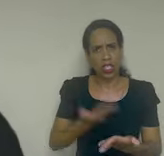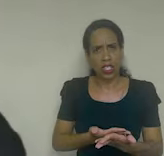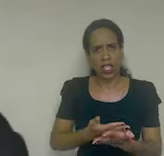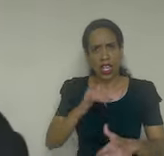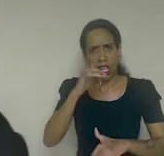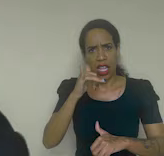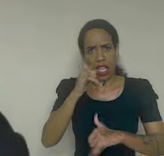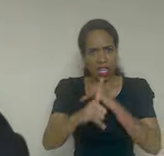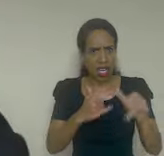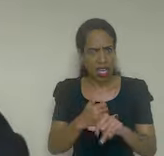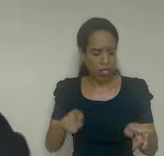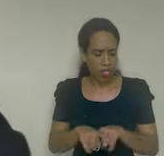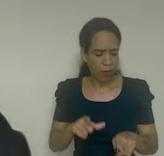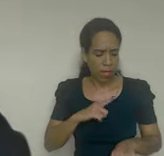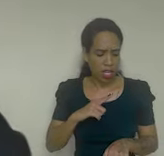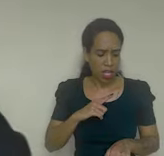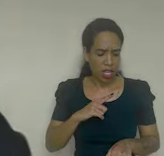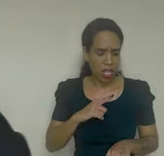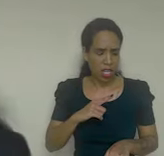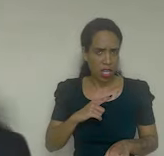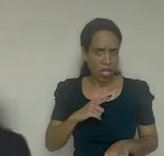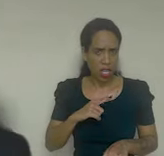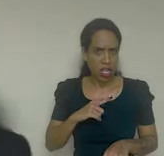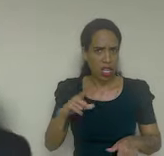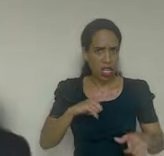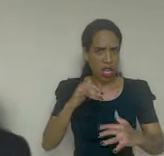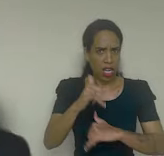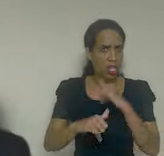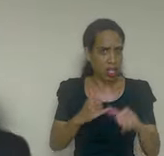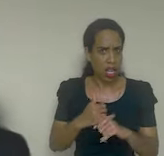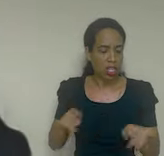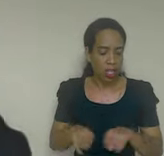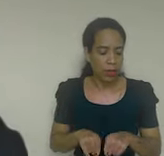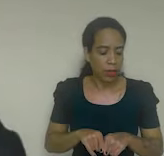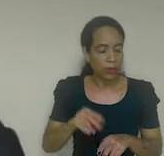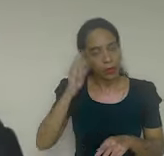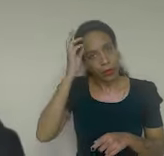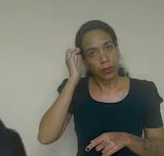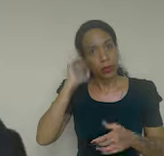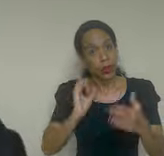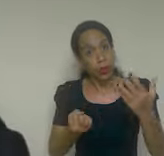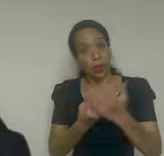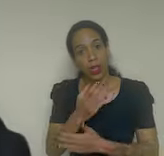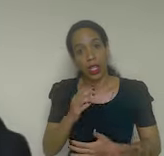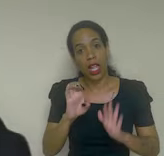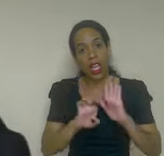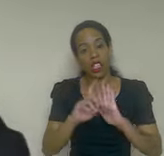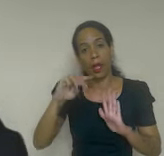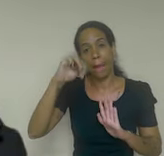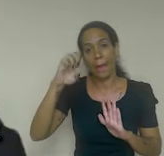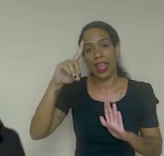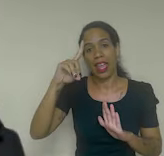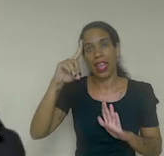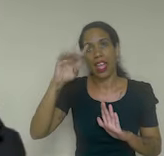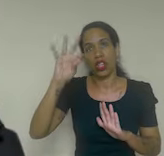na versão eletrônica, né, Minas? Também, além da versão física, também está na versão eletrônica. Né? Ele foi publicado pela editora Método,